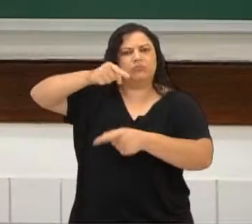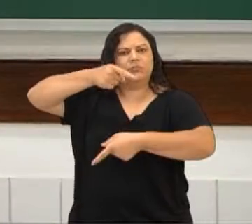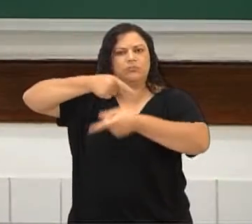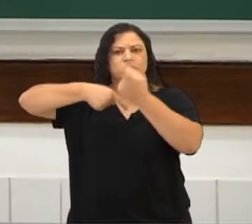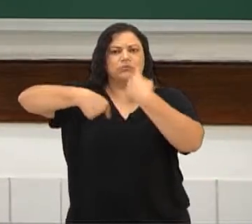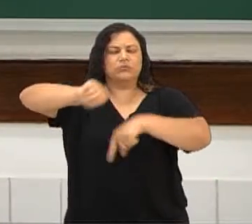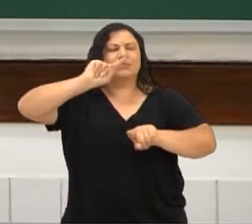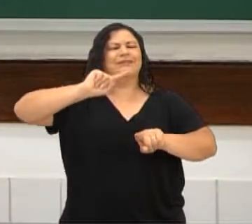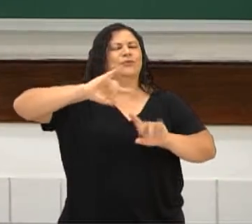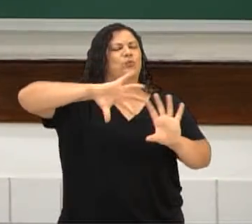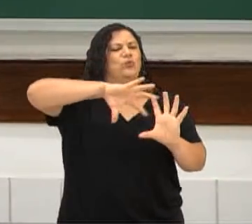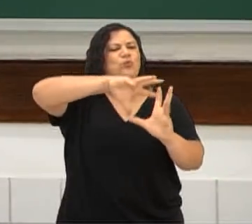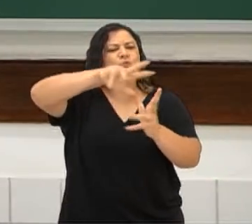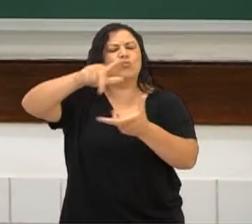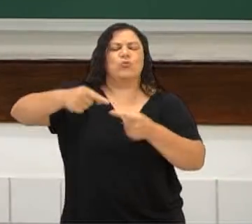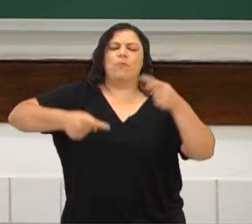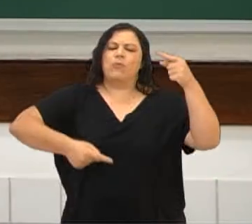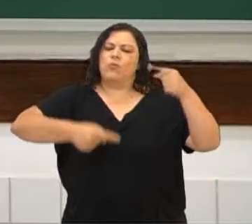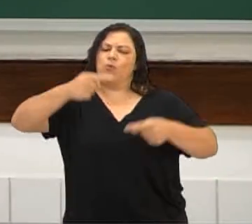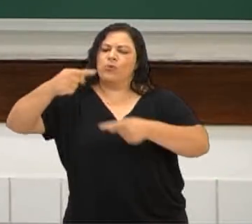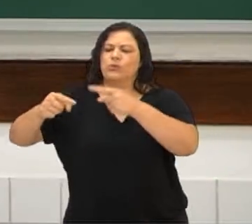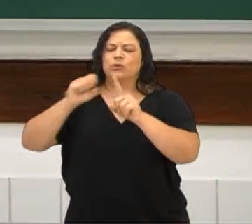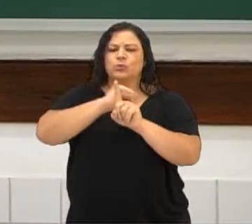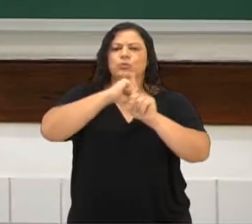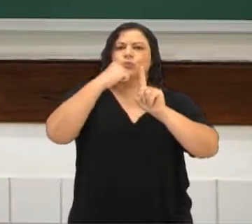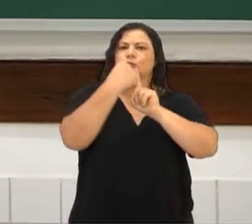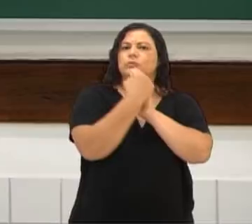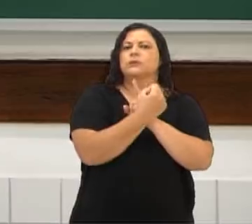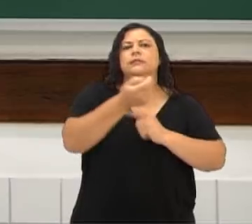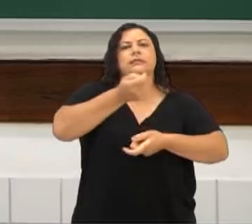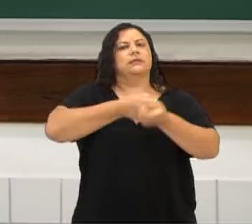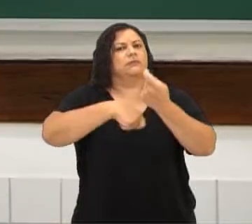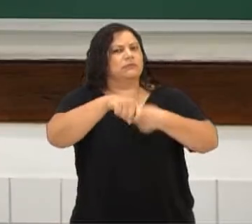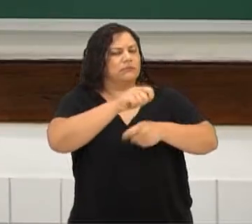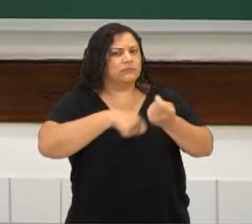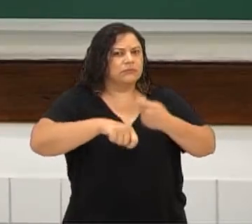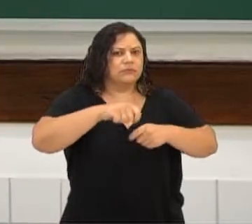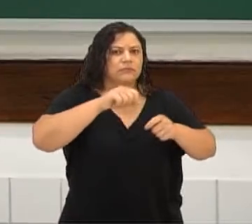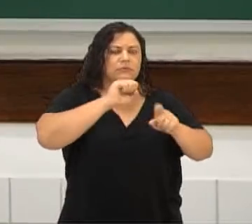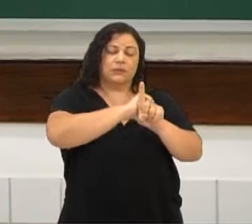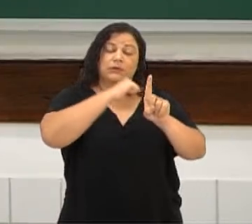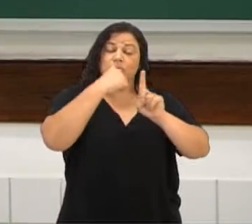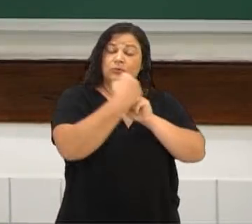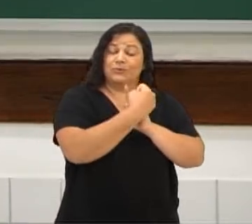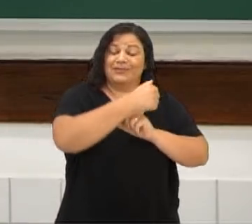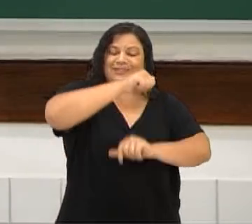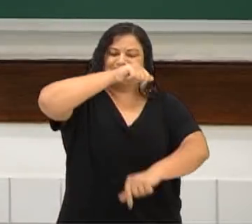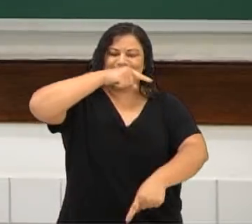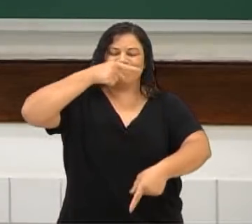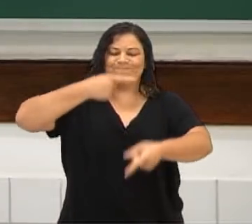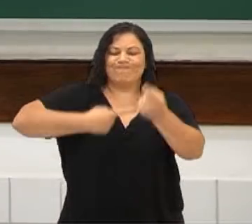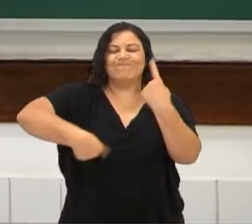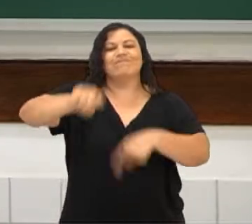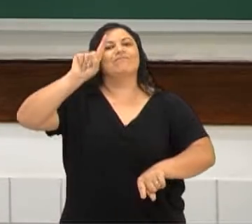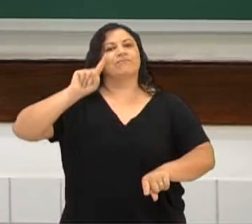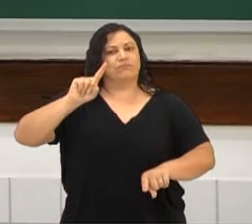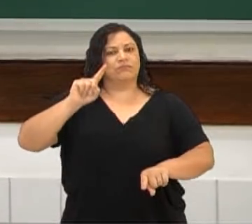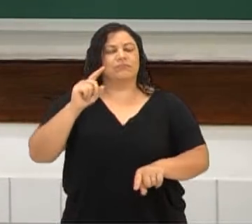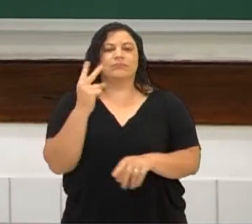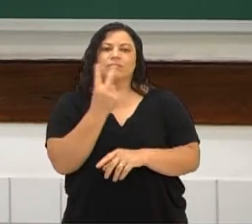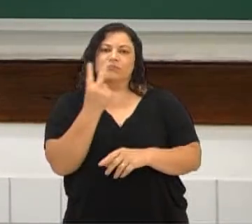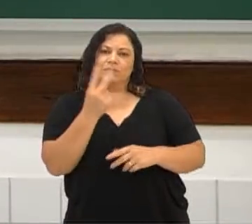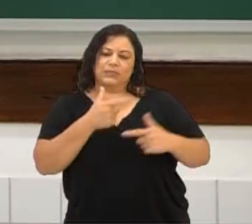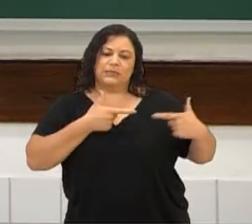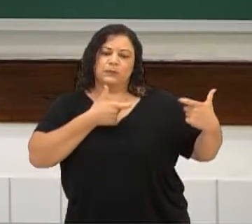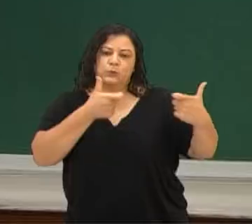sociais, econômicas. A sociedade se transforma completamente depois da Segunda Guerra Mundial. O consumo